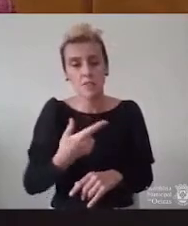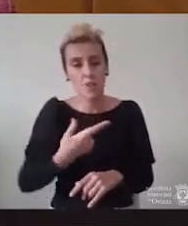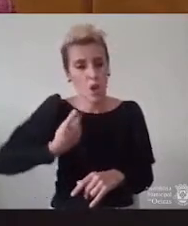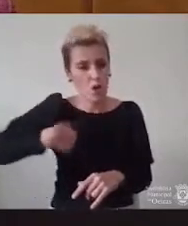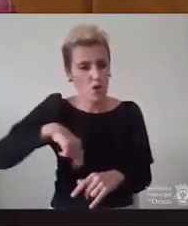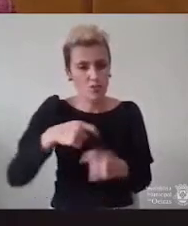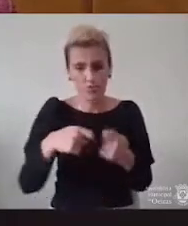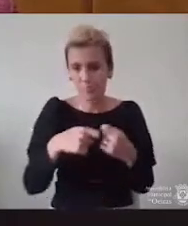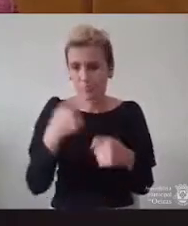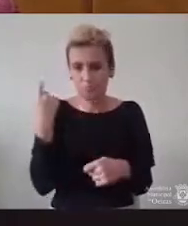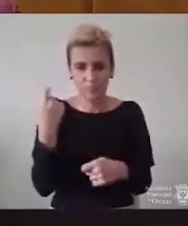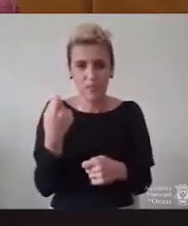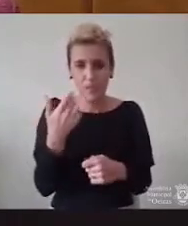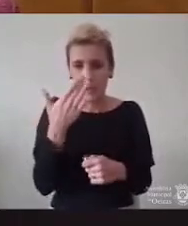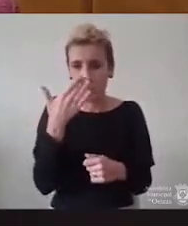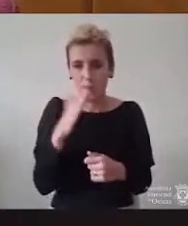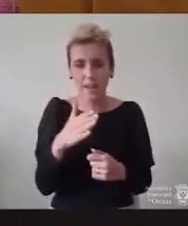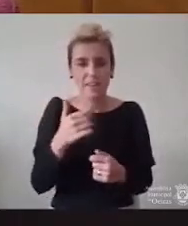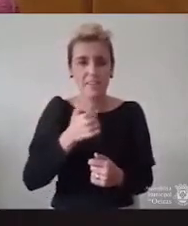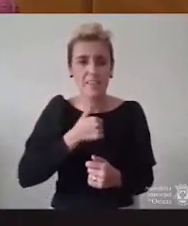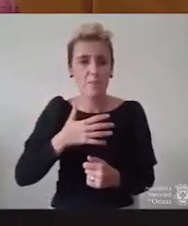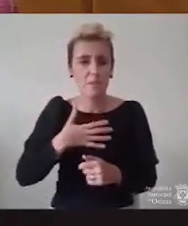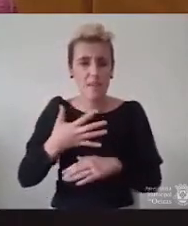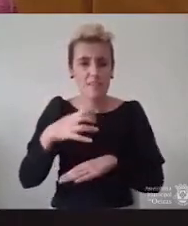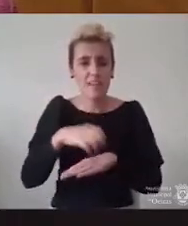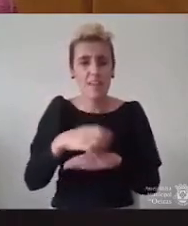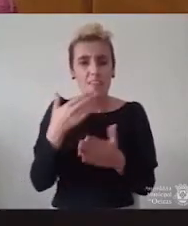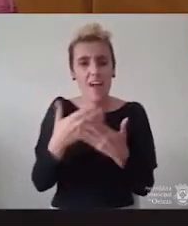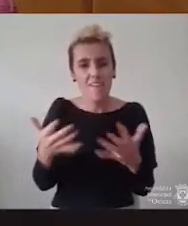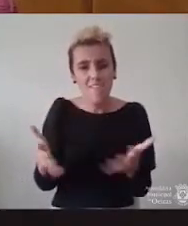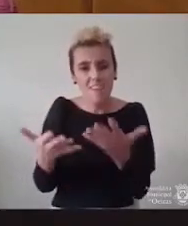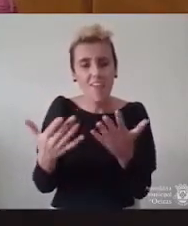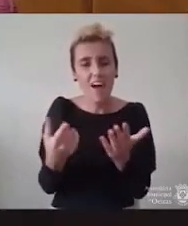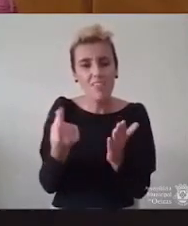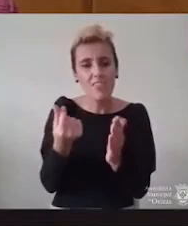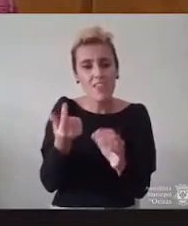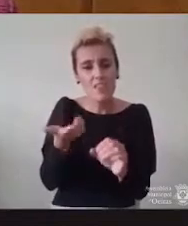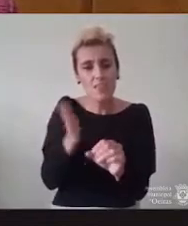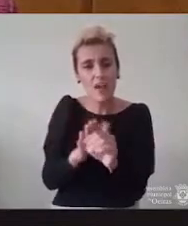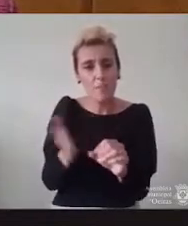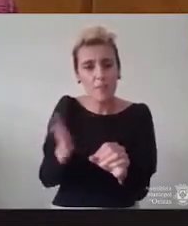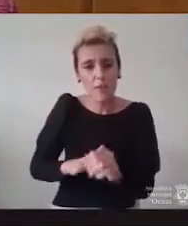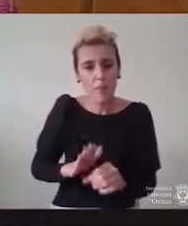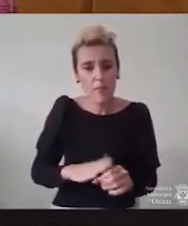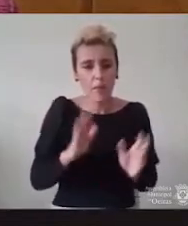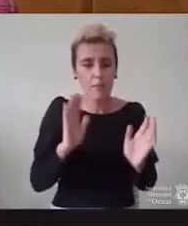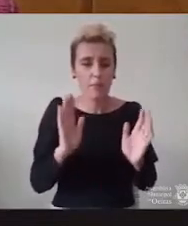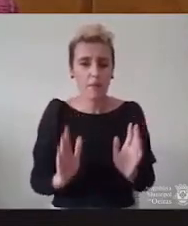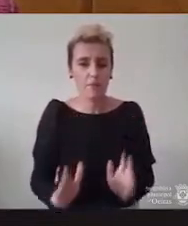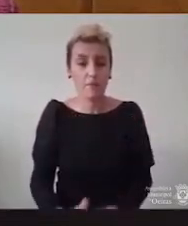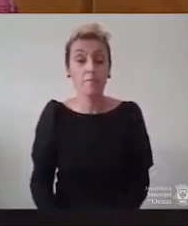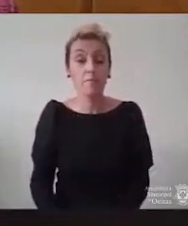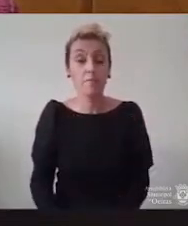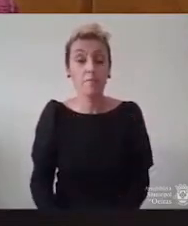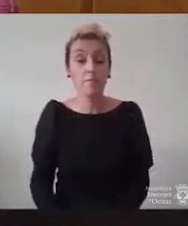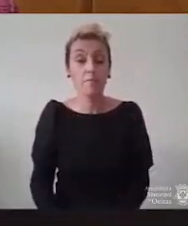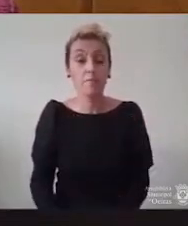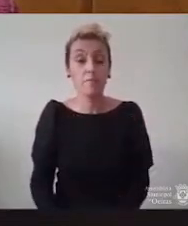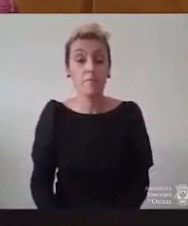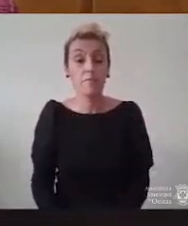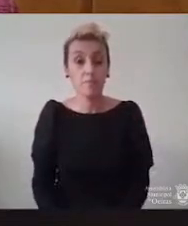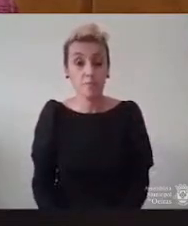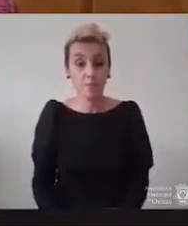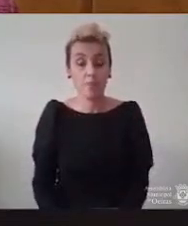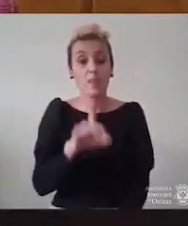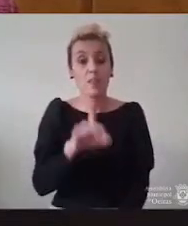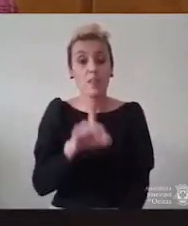este empurrar da município para uma liquidação e que também não compreendemos e não